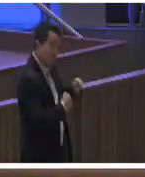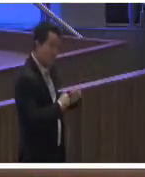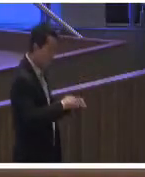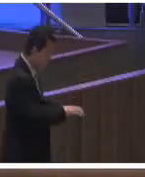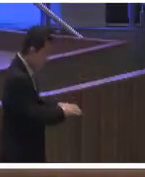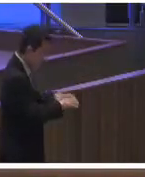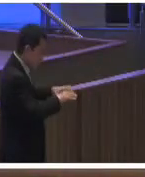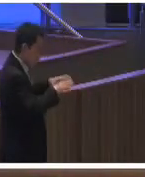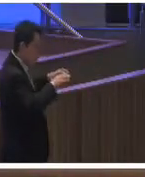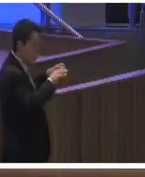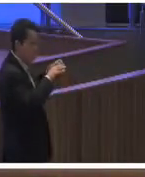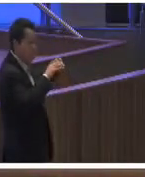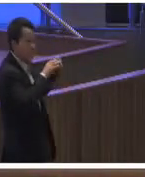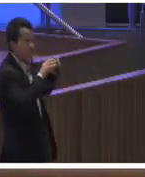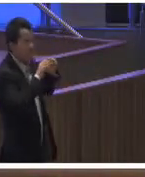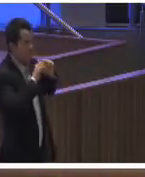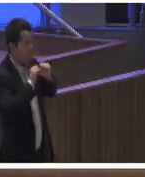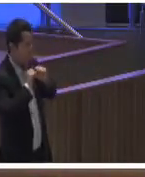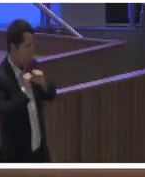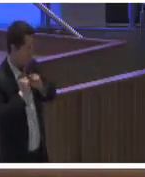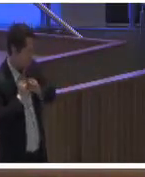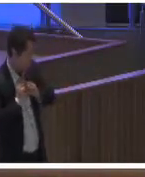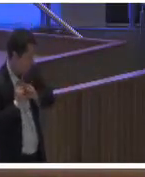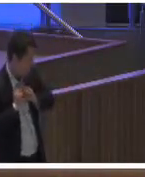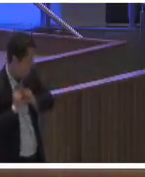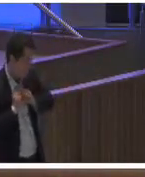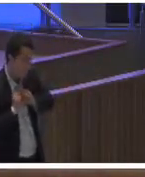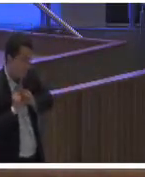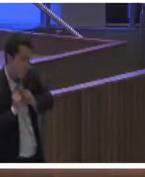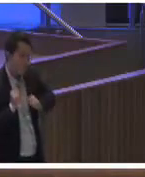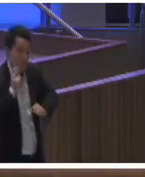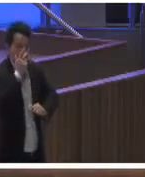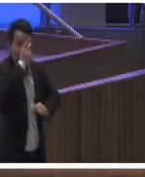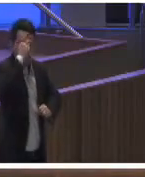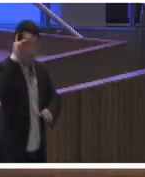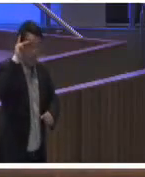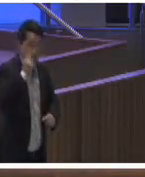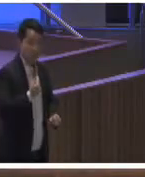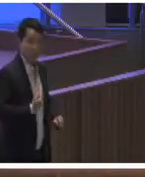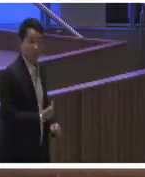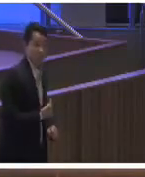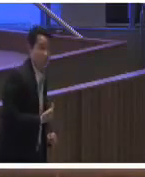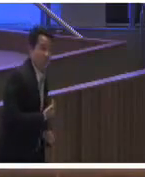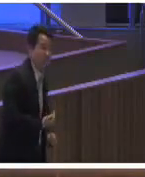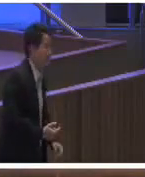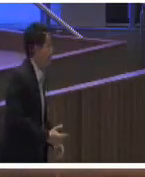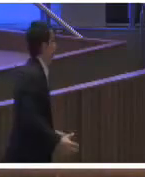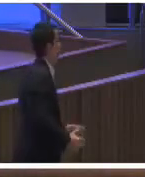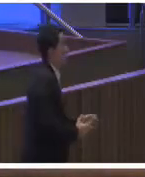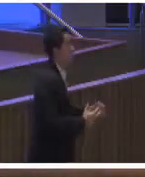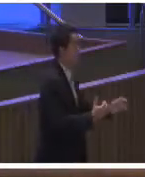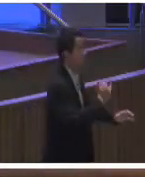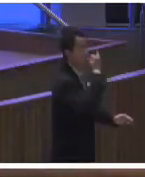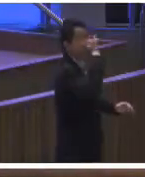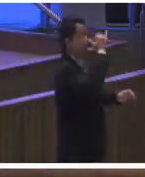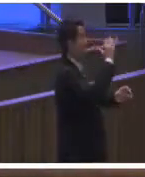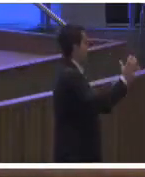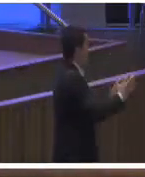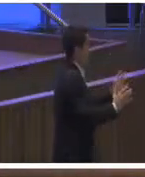proteção, e aí a pessoa vai experimentar na sua própria carne o que os